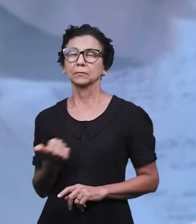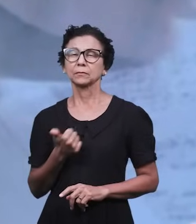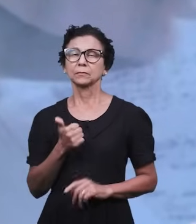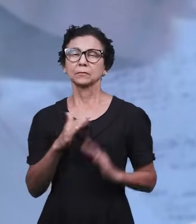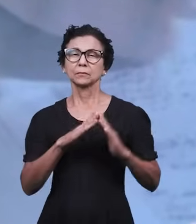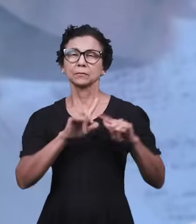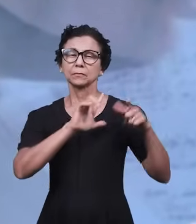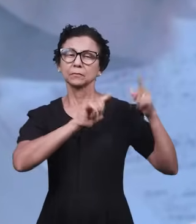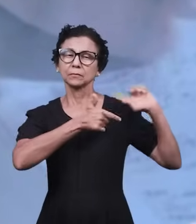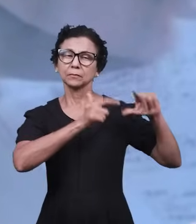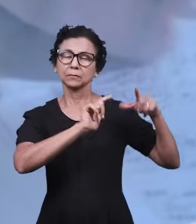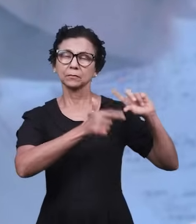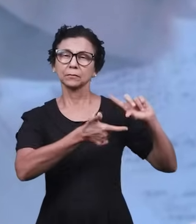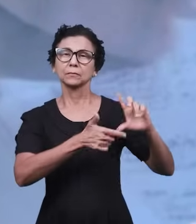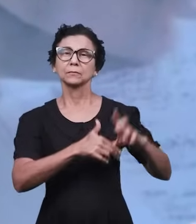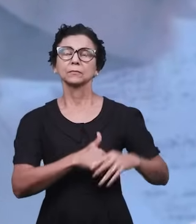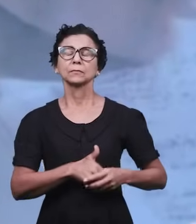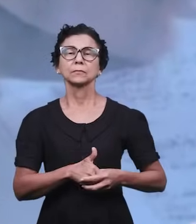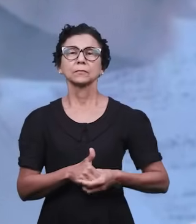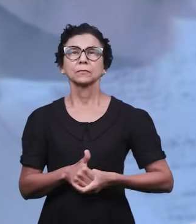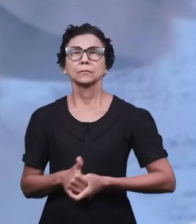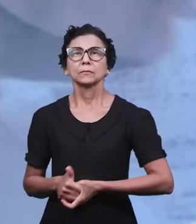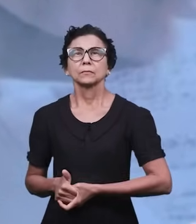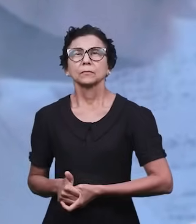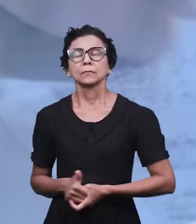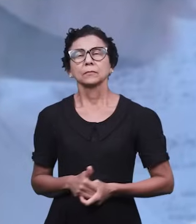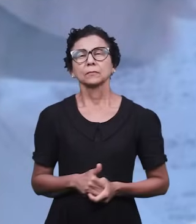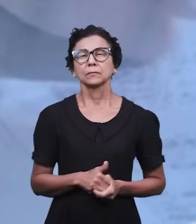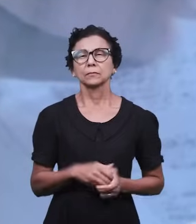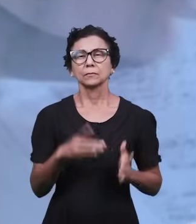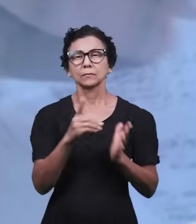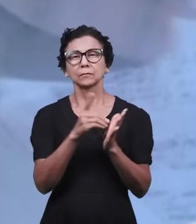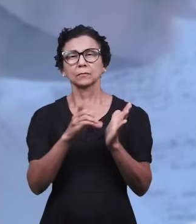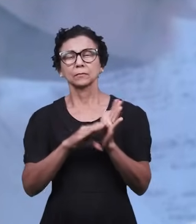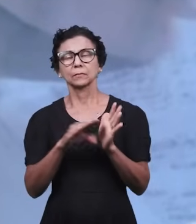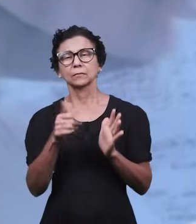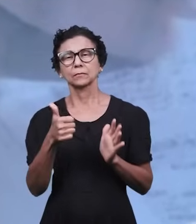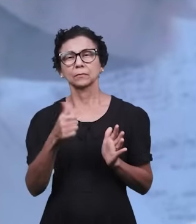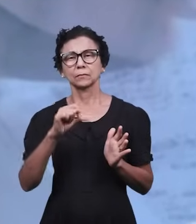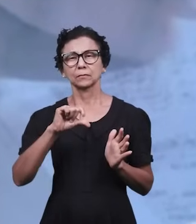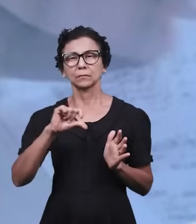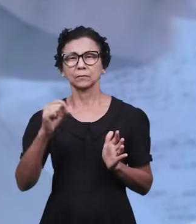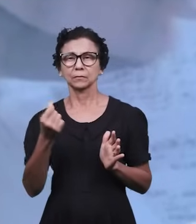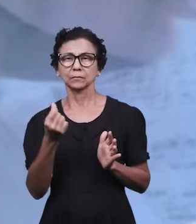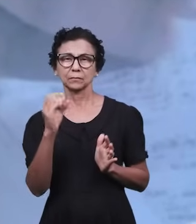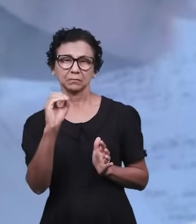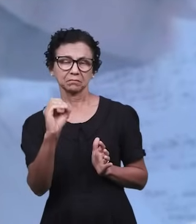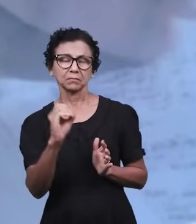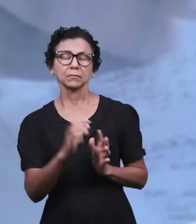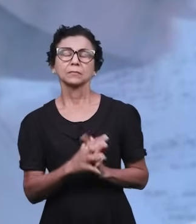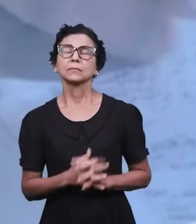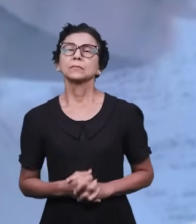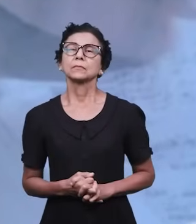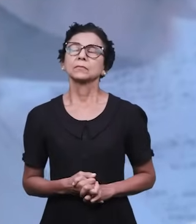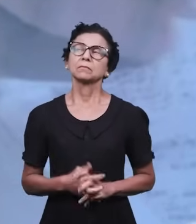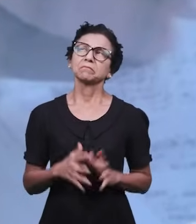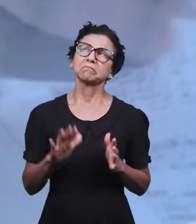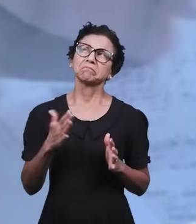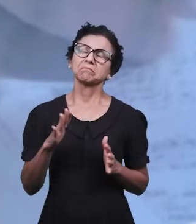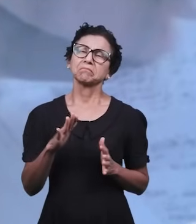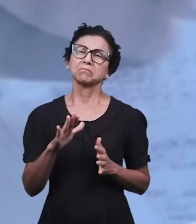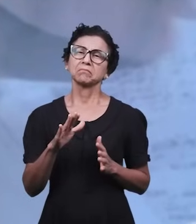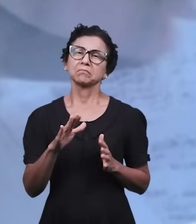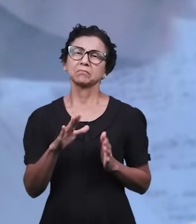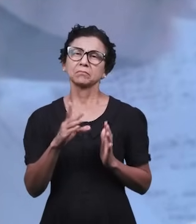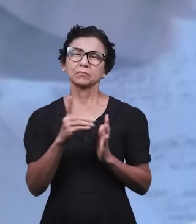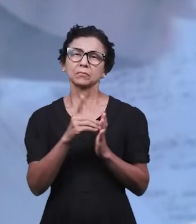cheguei a viver com isso, e houve realmente nessa década de 60 depois, 70, depois até 80, você estava vendo esse